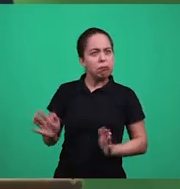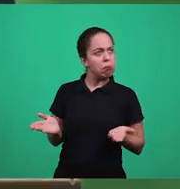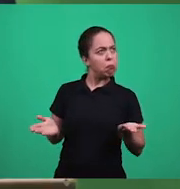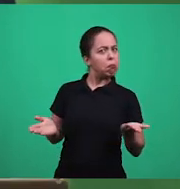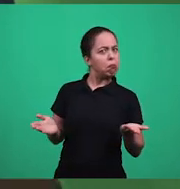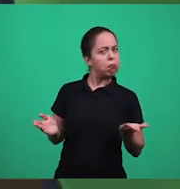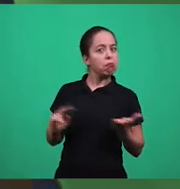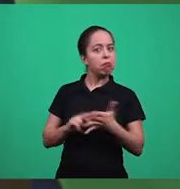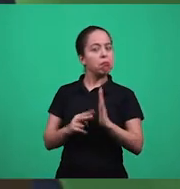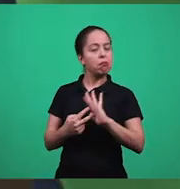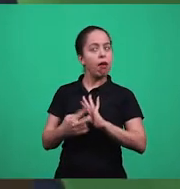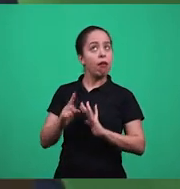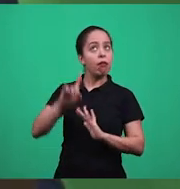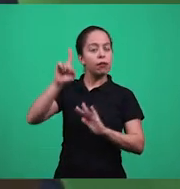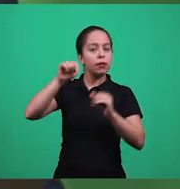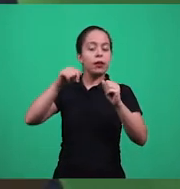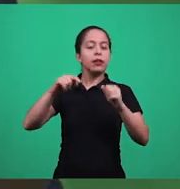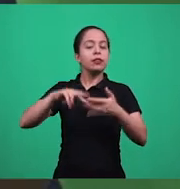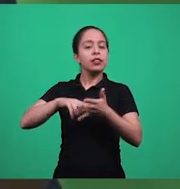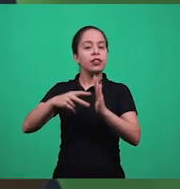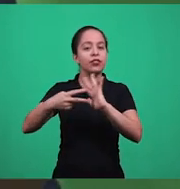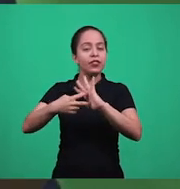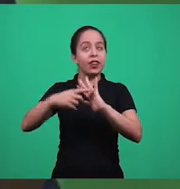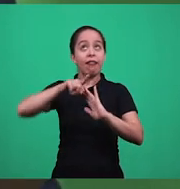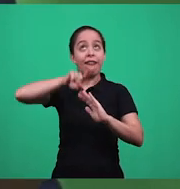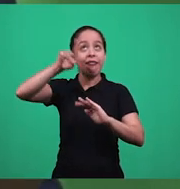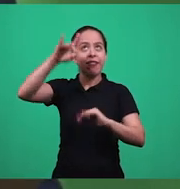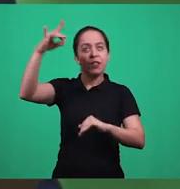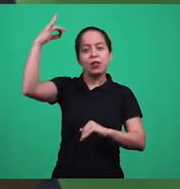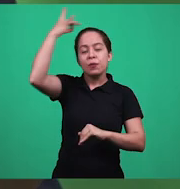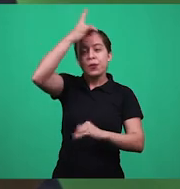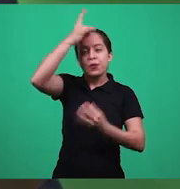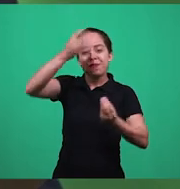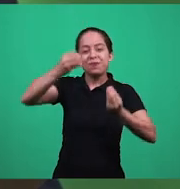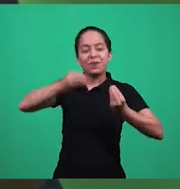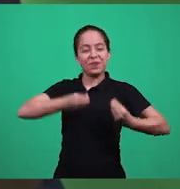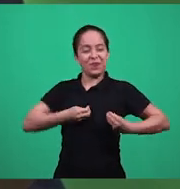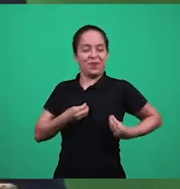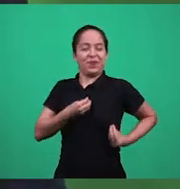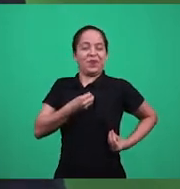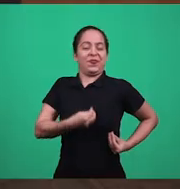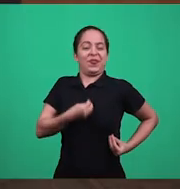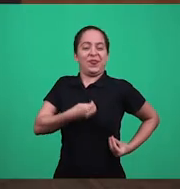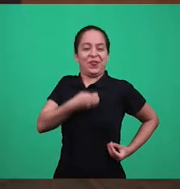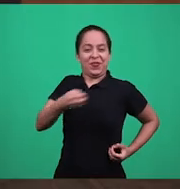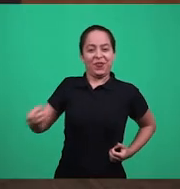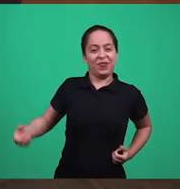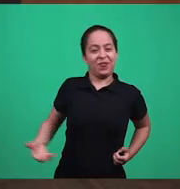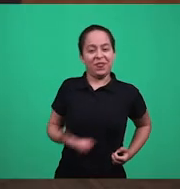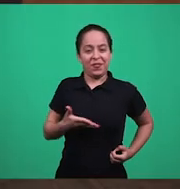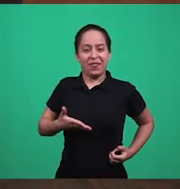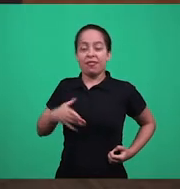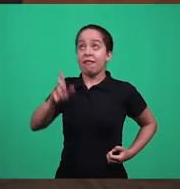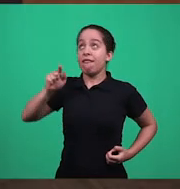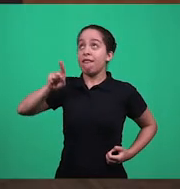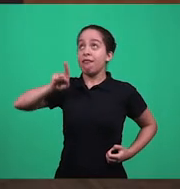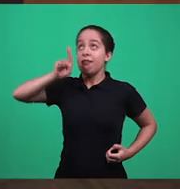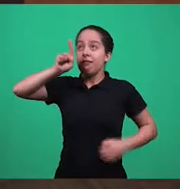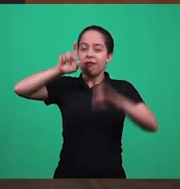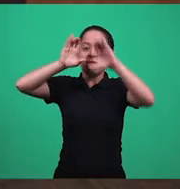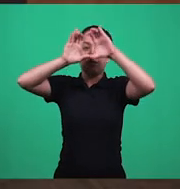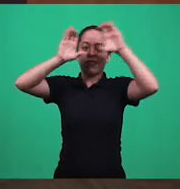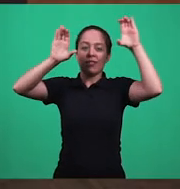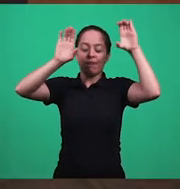Isto é uma ação do Espírito Santo. É de cima